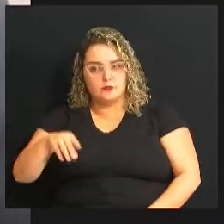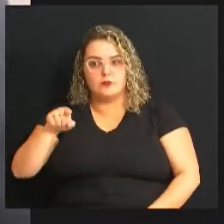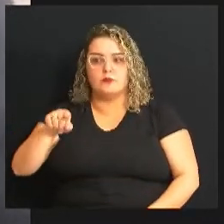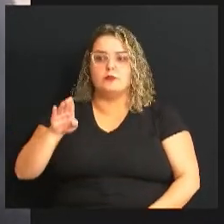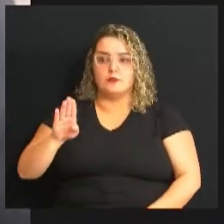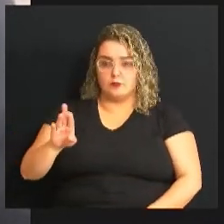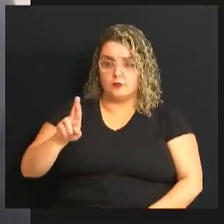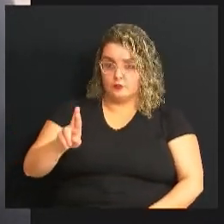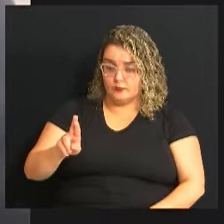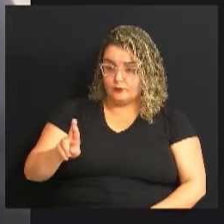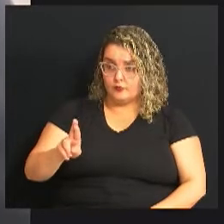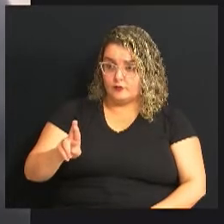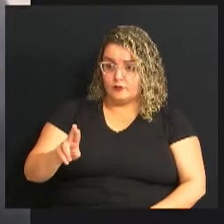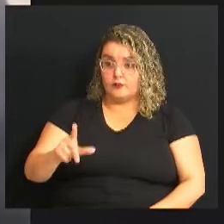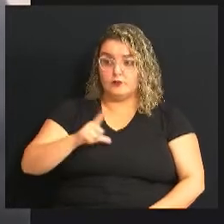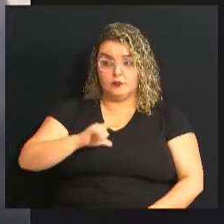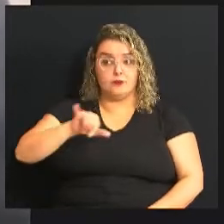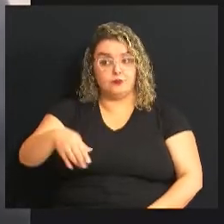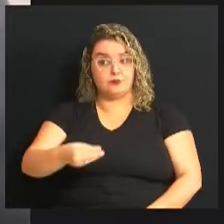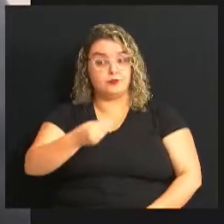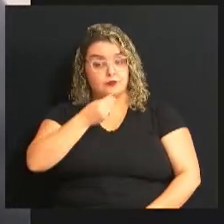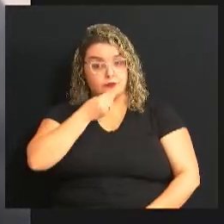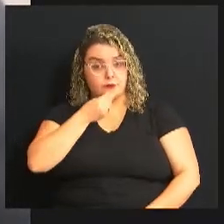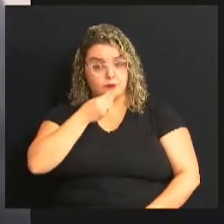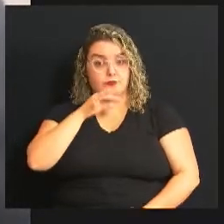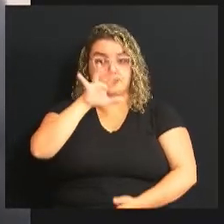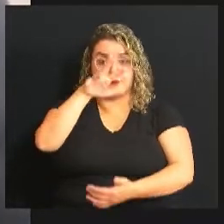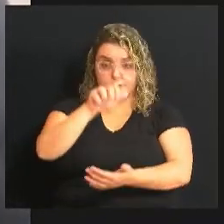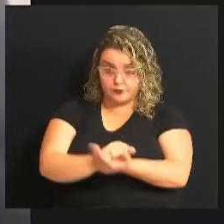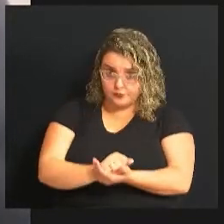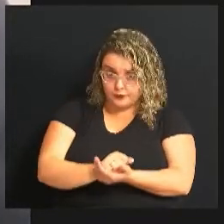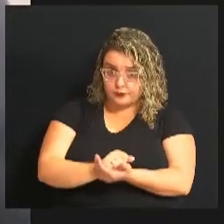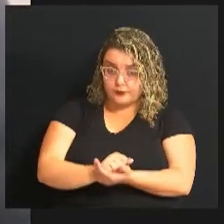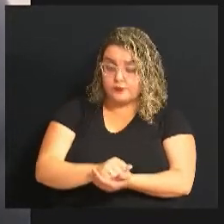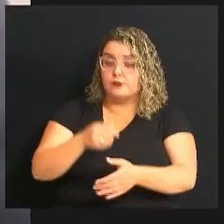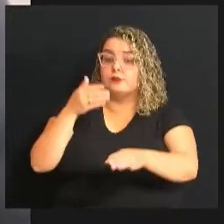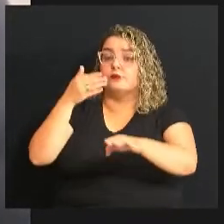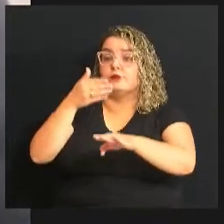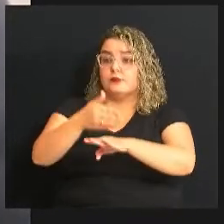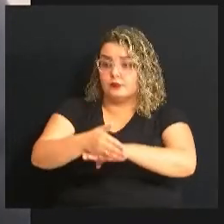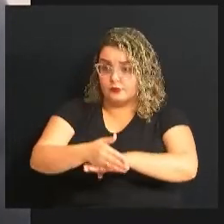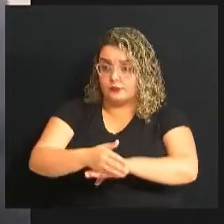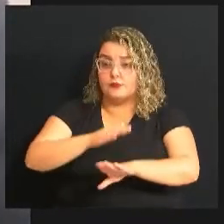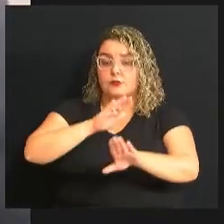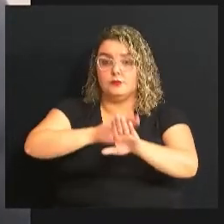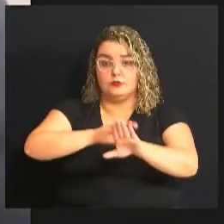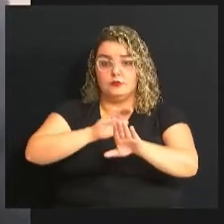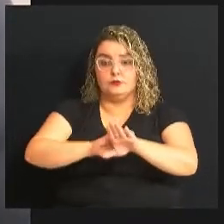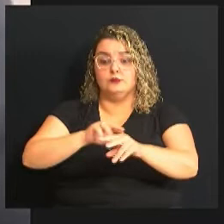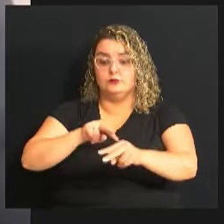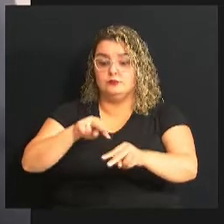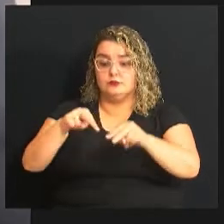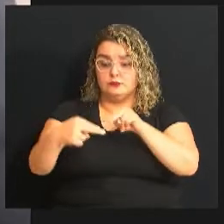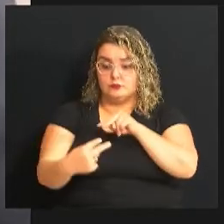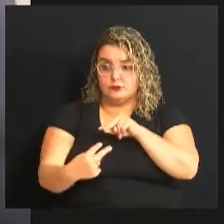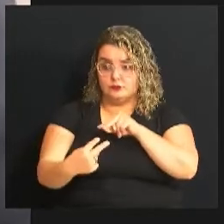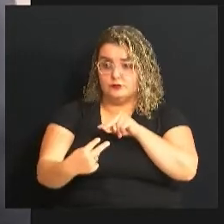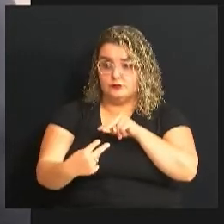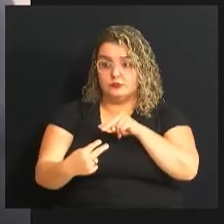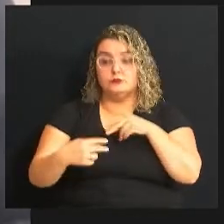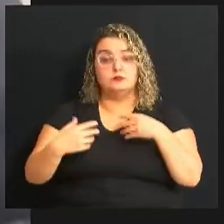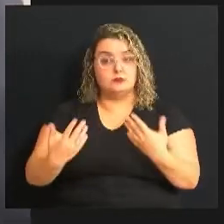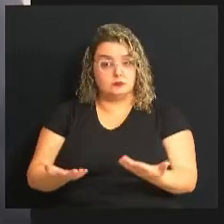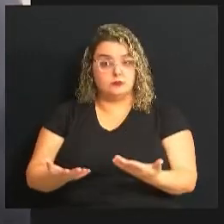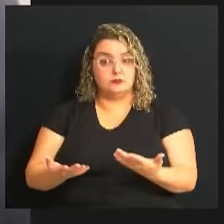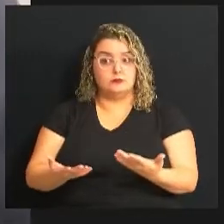educawiki.com.br, vão ter oportunidade de se inscrever e participar dessas atividades virtualmente. Então, você que